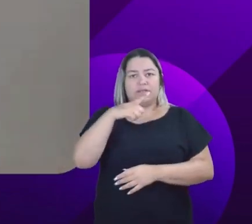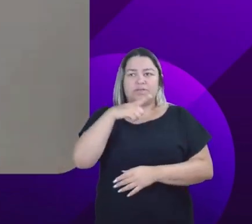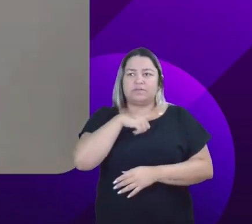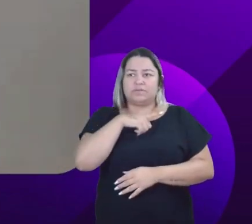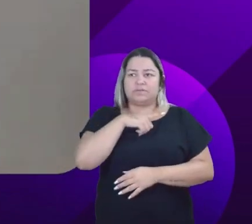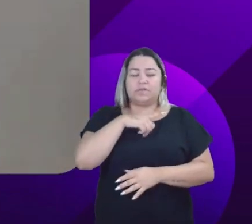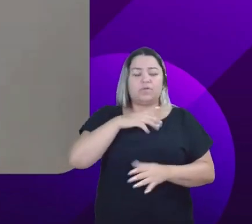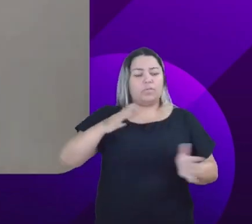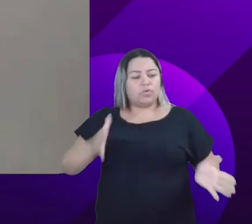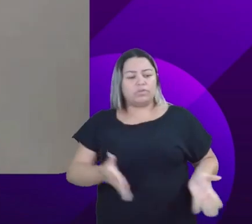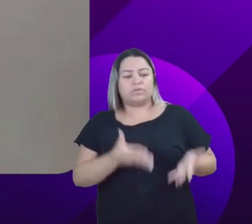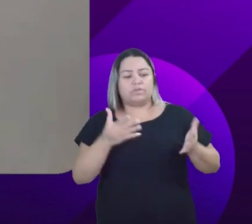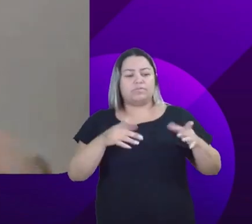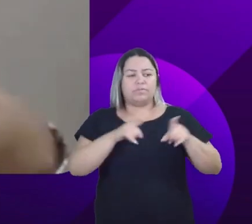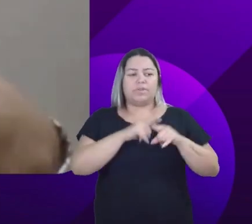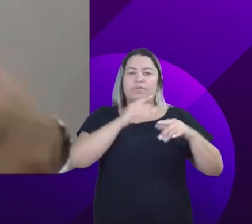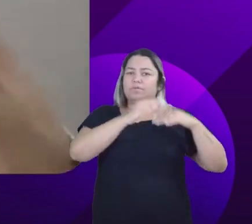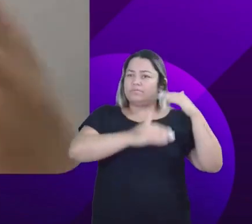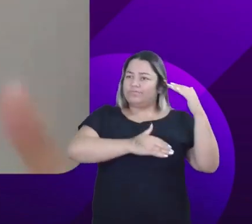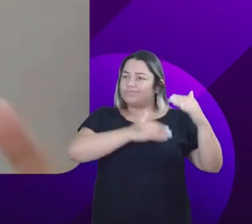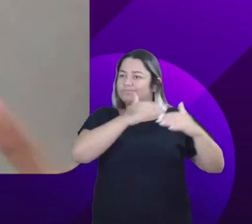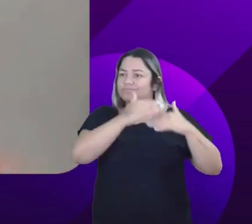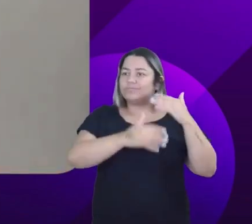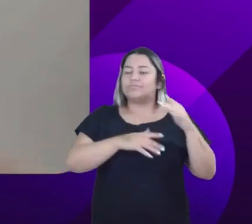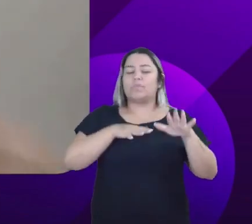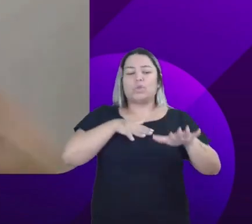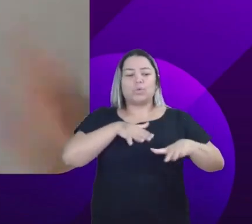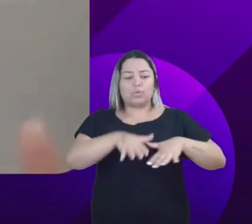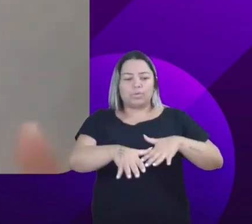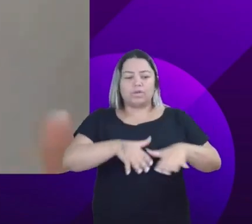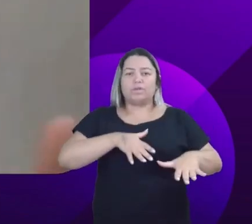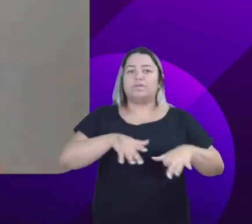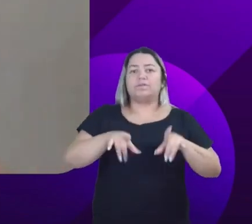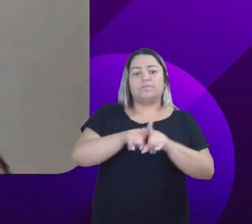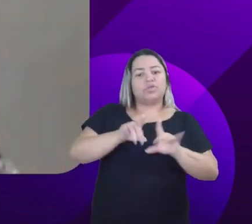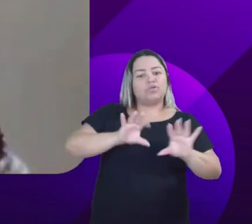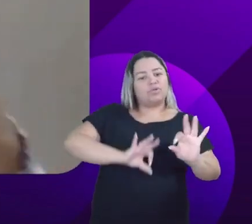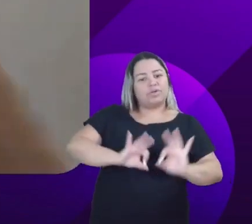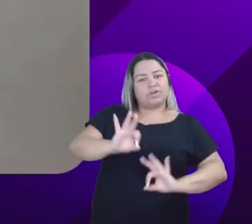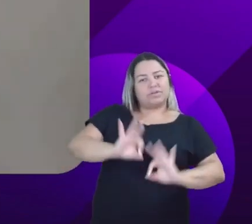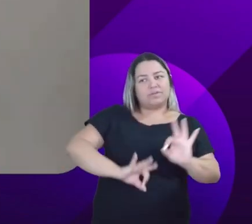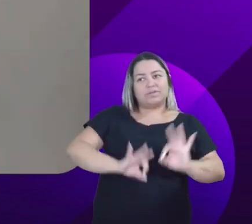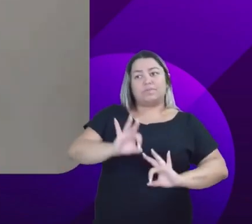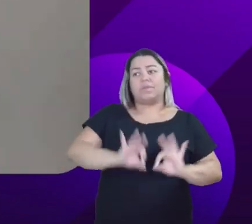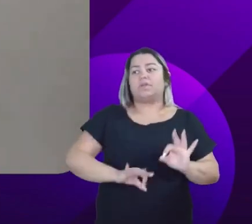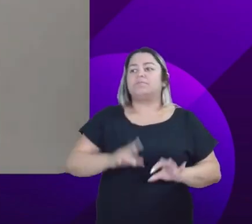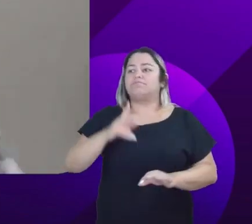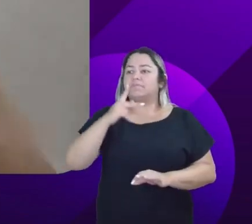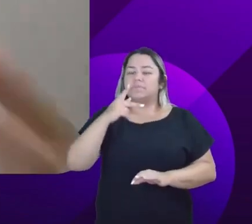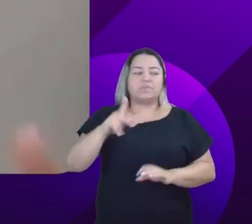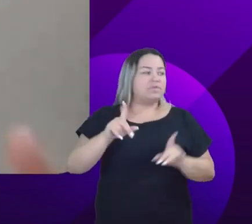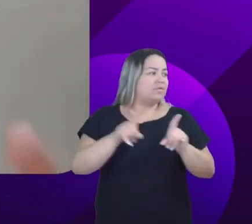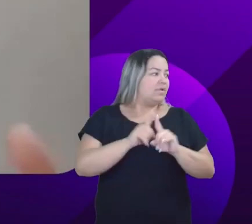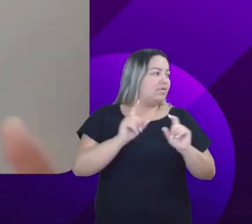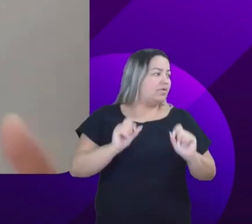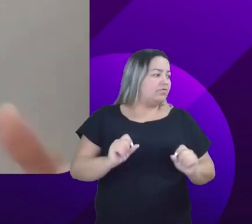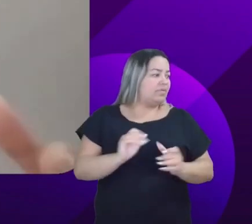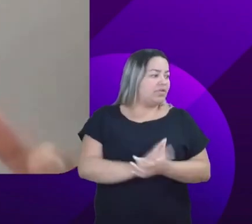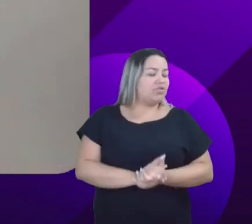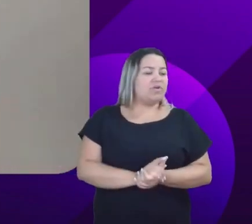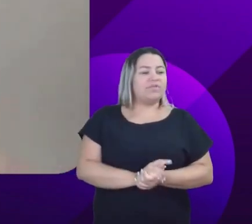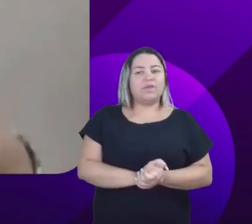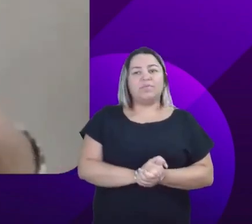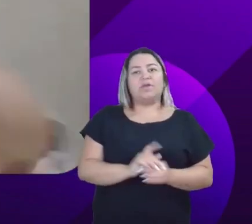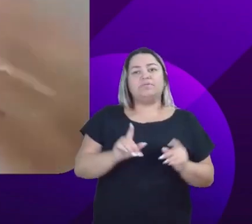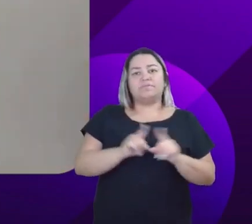o potencial para desempenhar um papel de mobilização, de organização na sua comunidade, nos seus